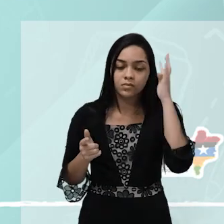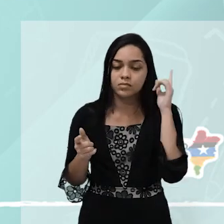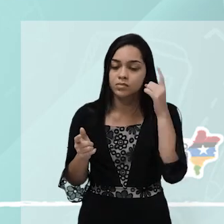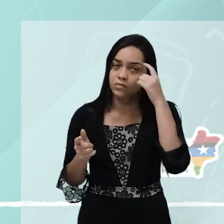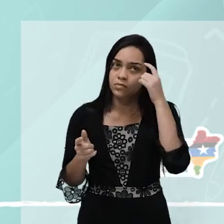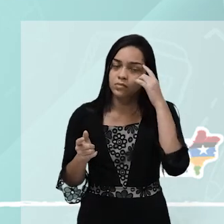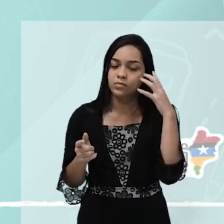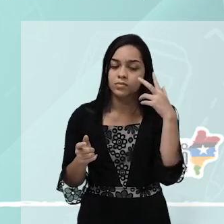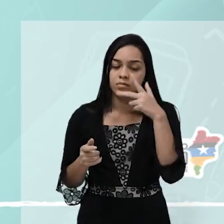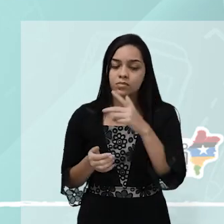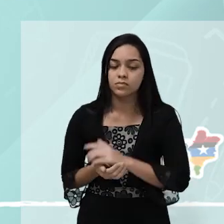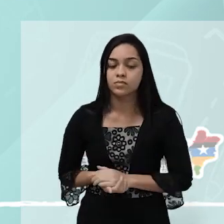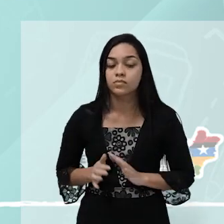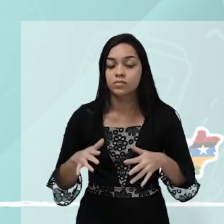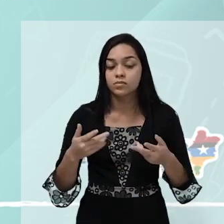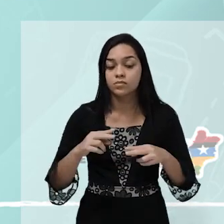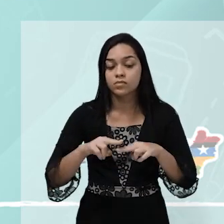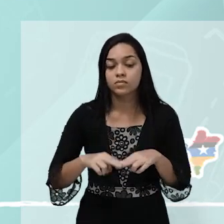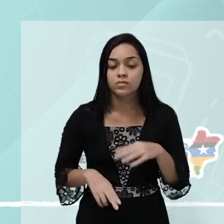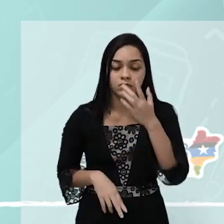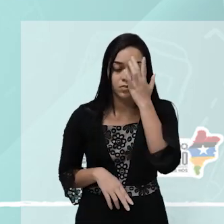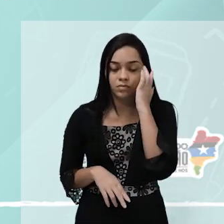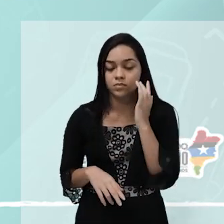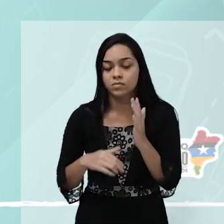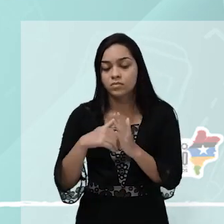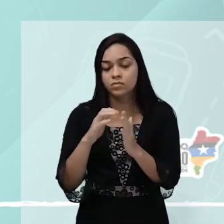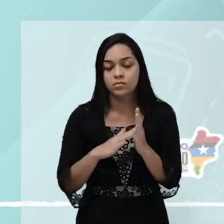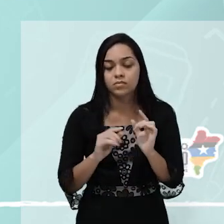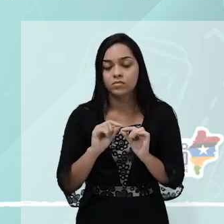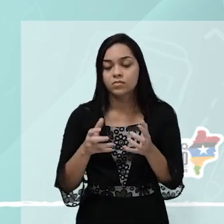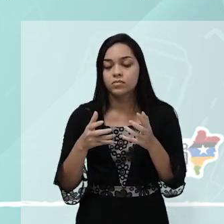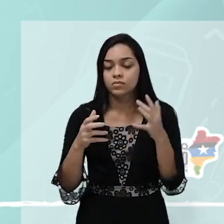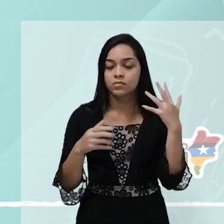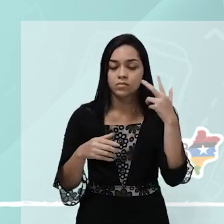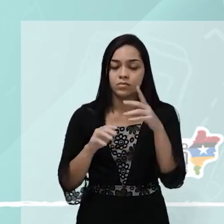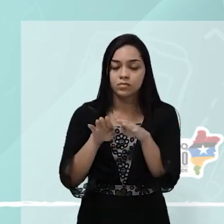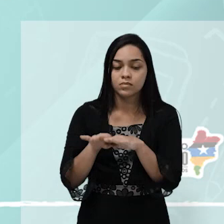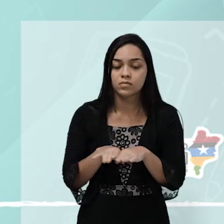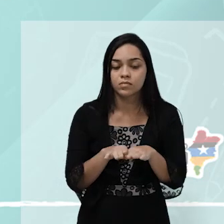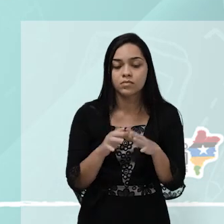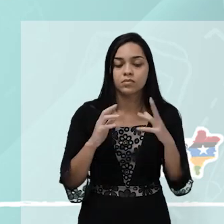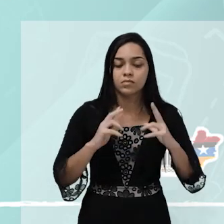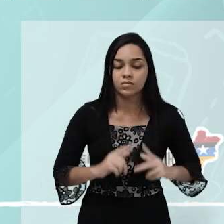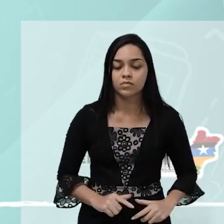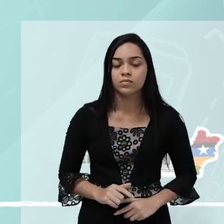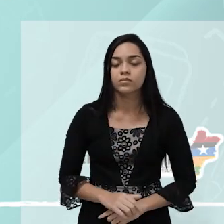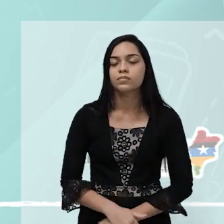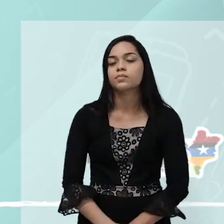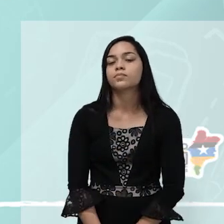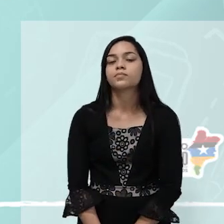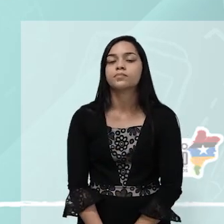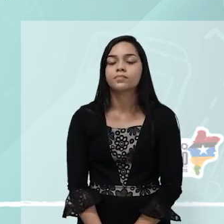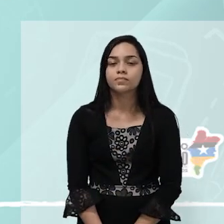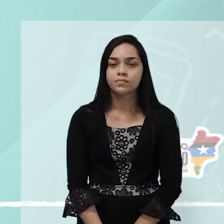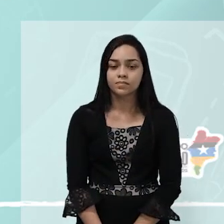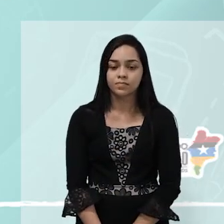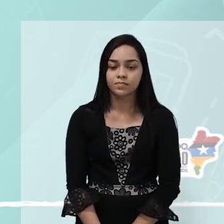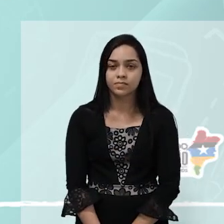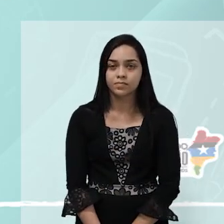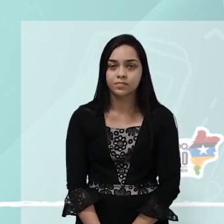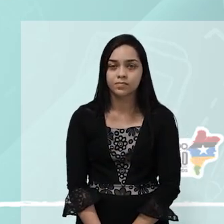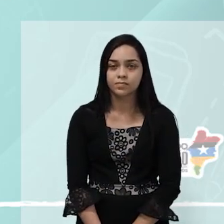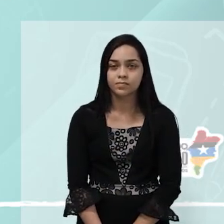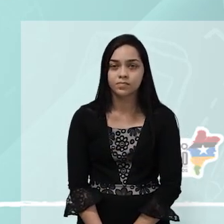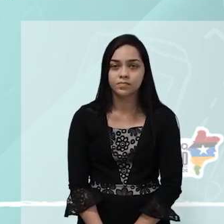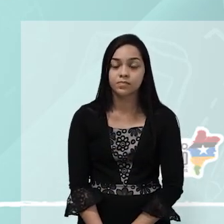seus ideais de beleza. Dessa forma, os artistas desse período buscavam a perfeição, o equilíbrio e a pureza das formas,